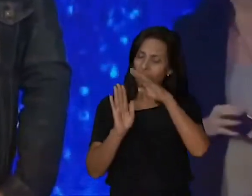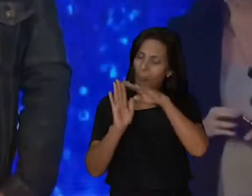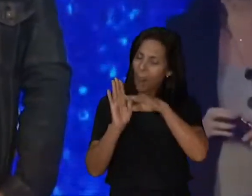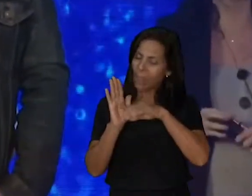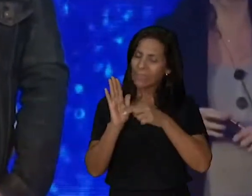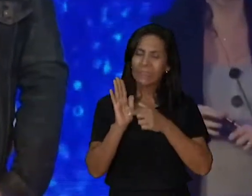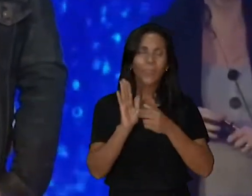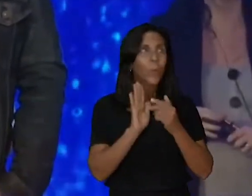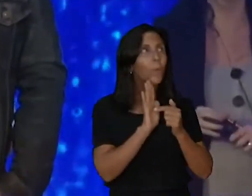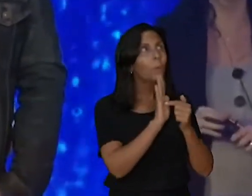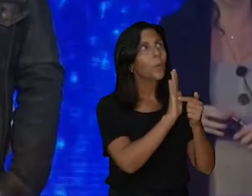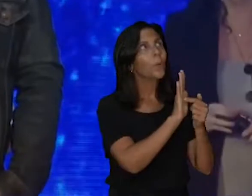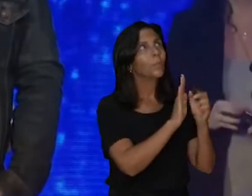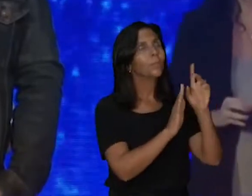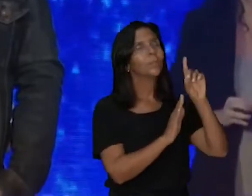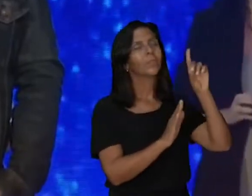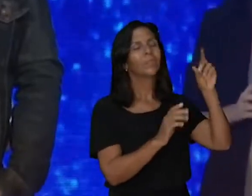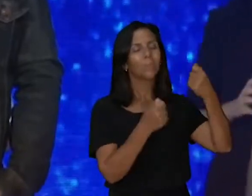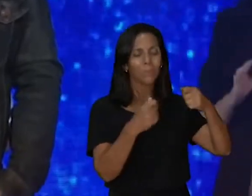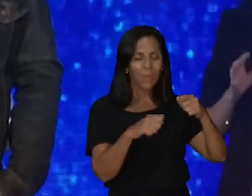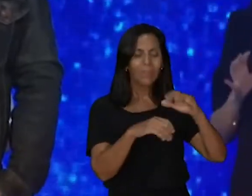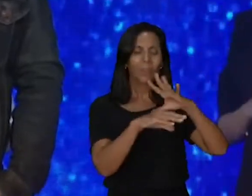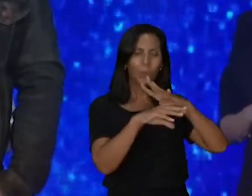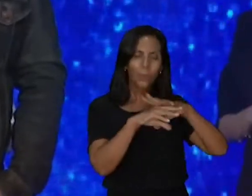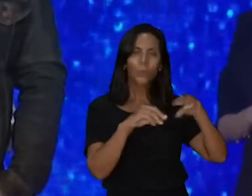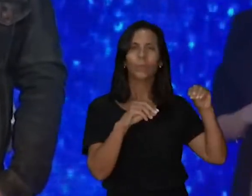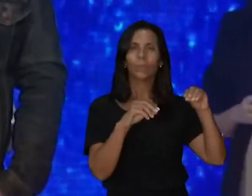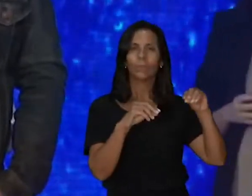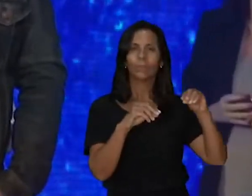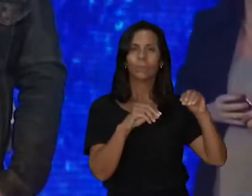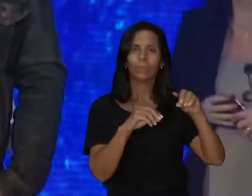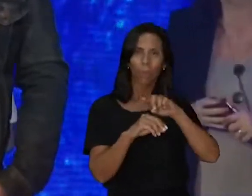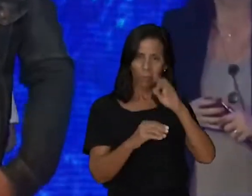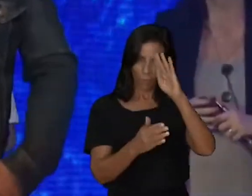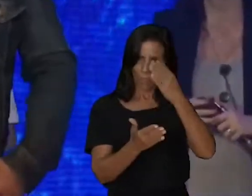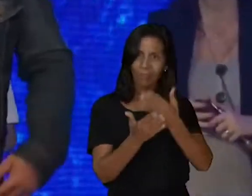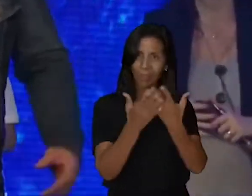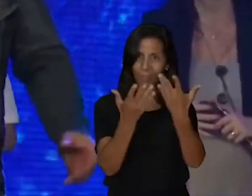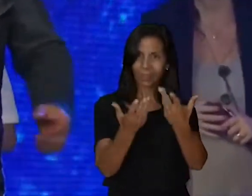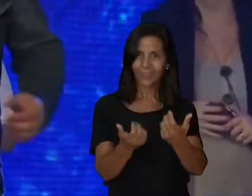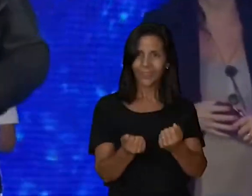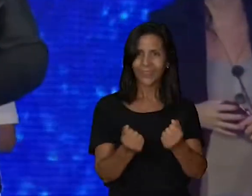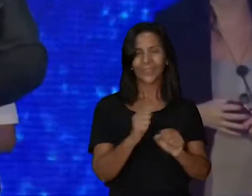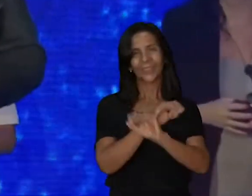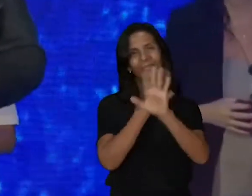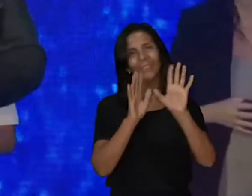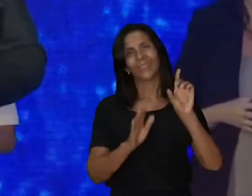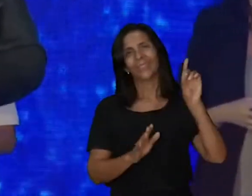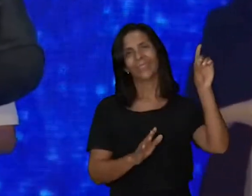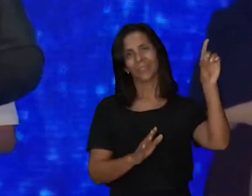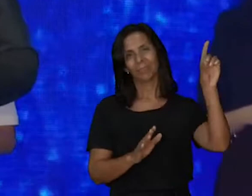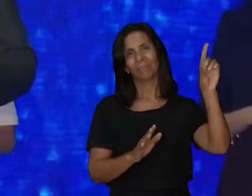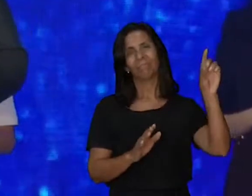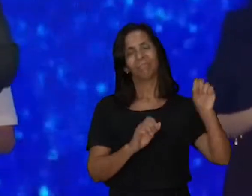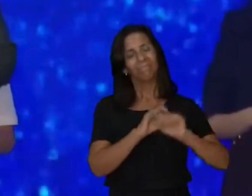do Senhor? Levante sua mão. Você crê que você recebeu? Glória a